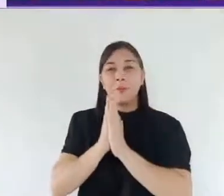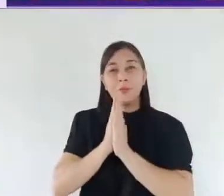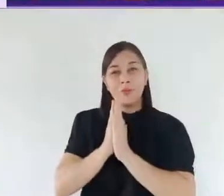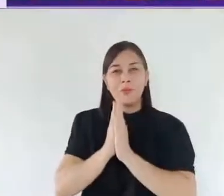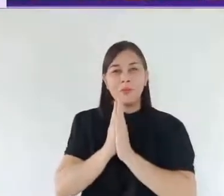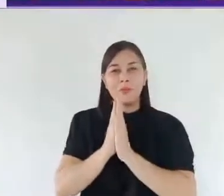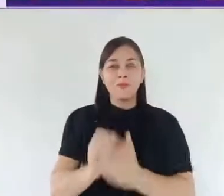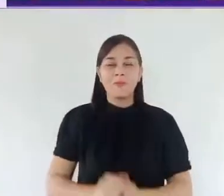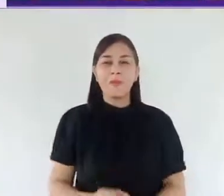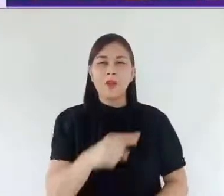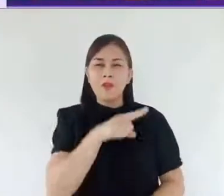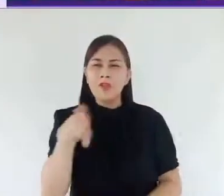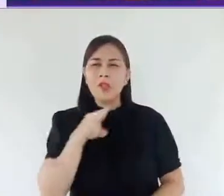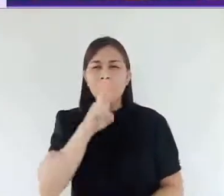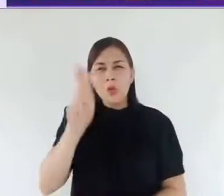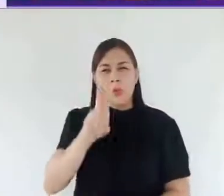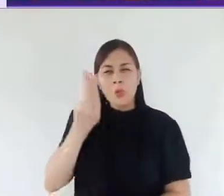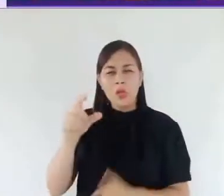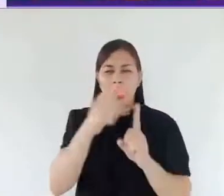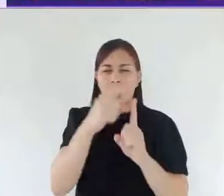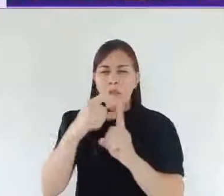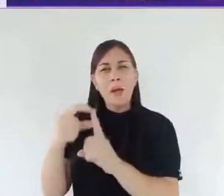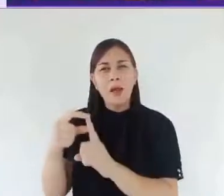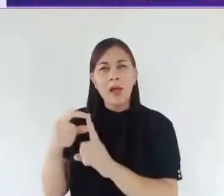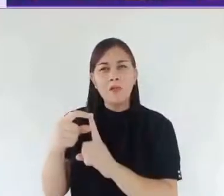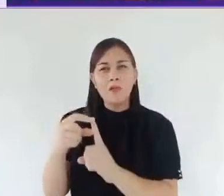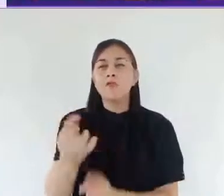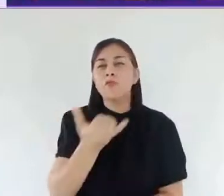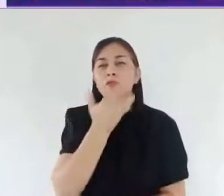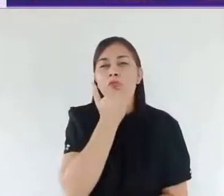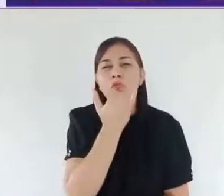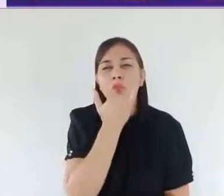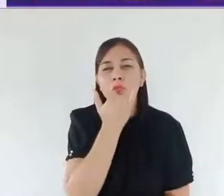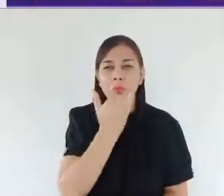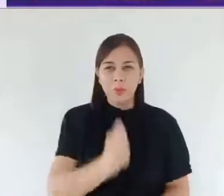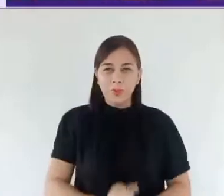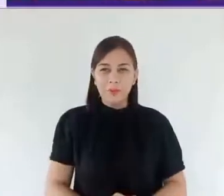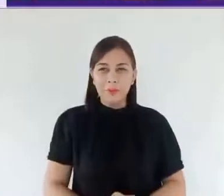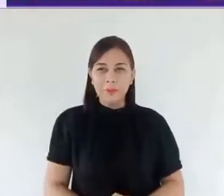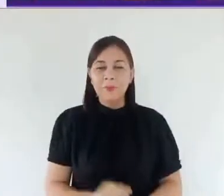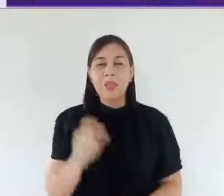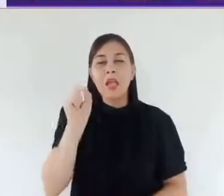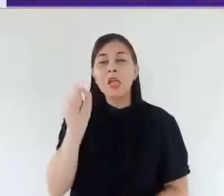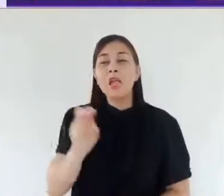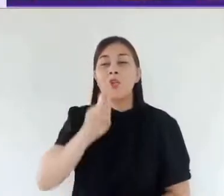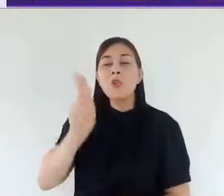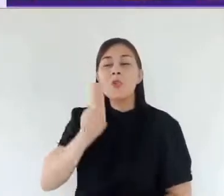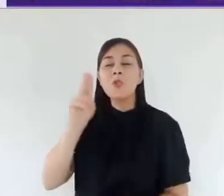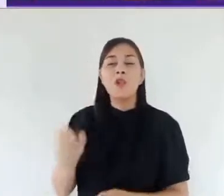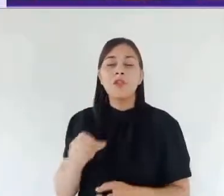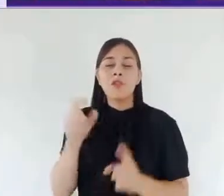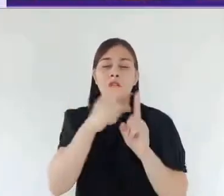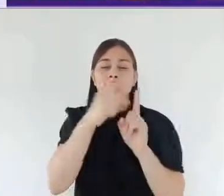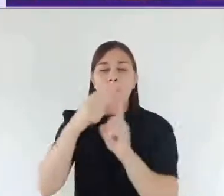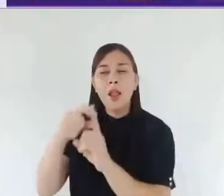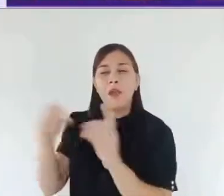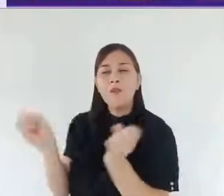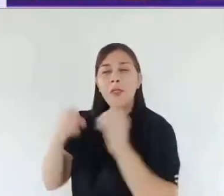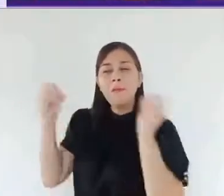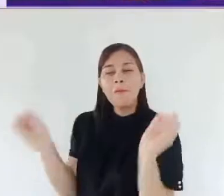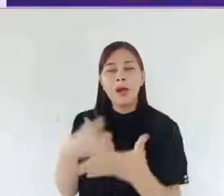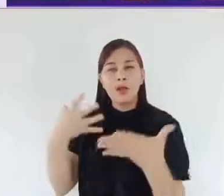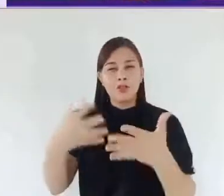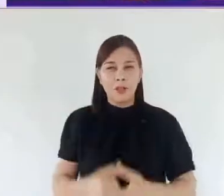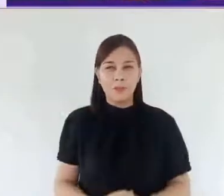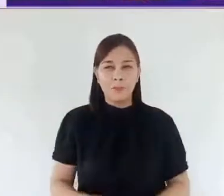favor. Vocês usam essa palavrinha? Desculpa. Quem é que usa essas palavrinhas mágicas não